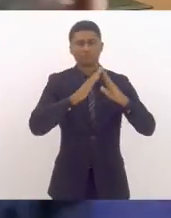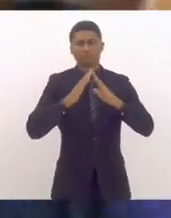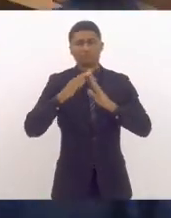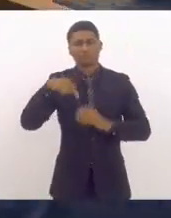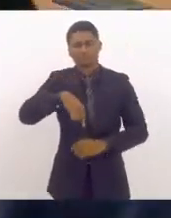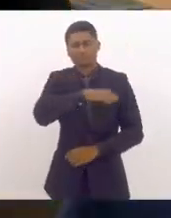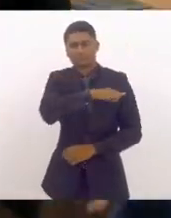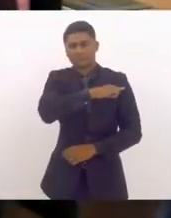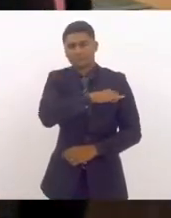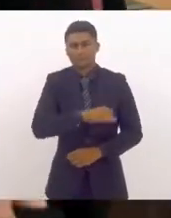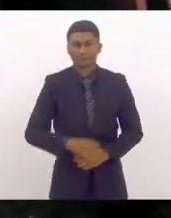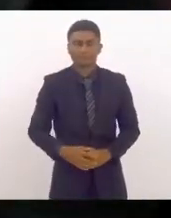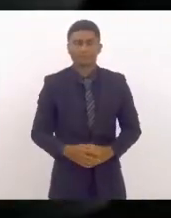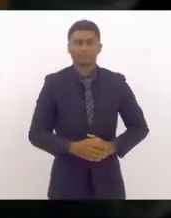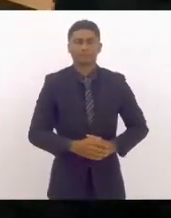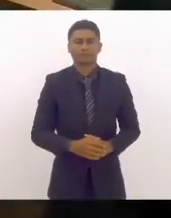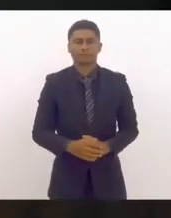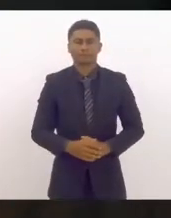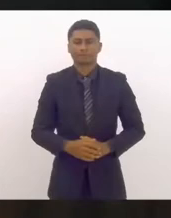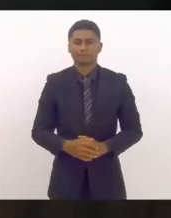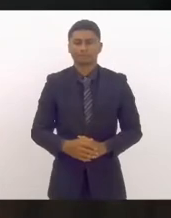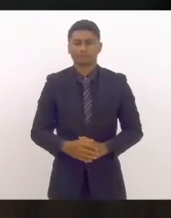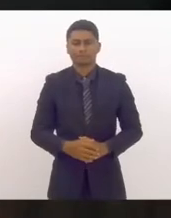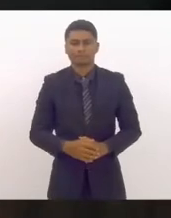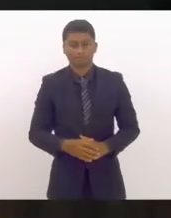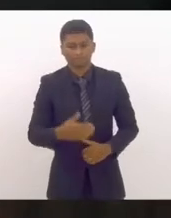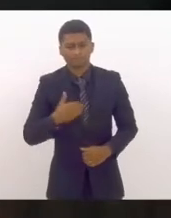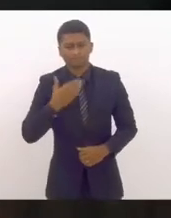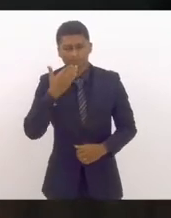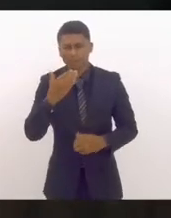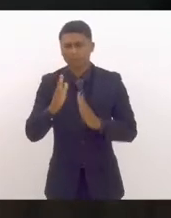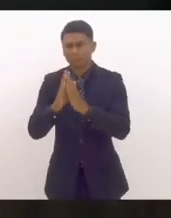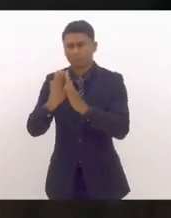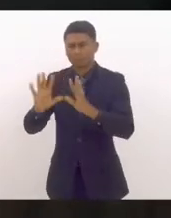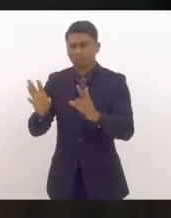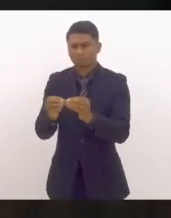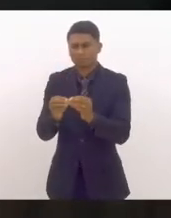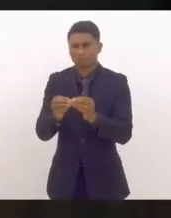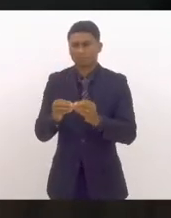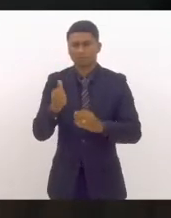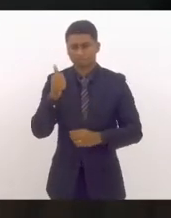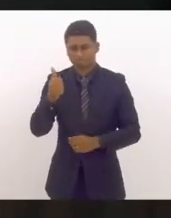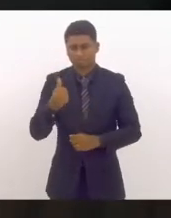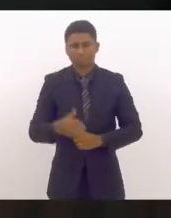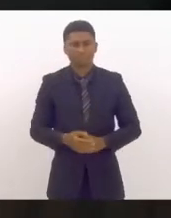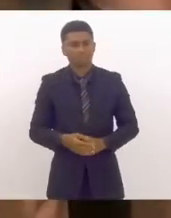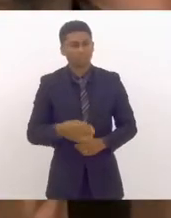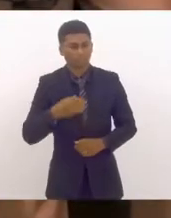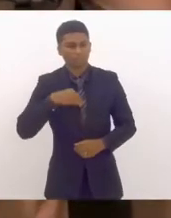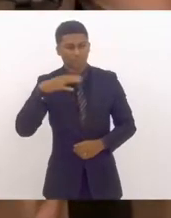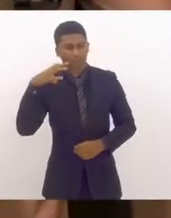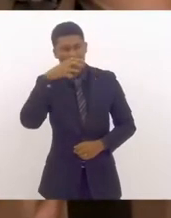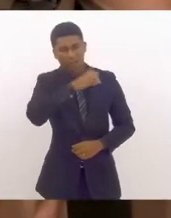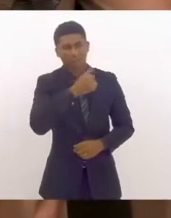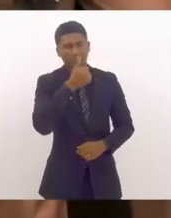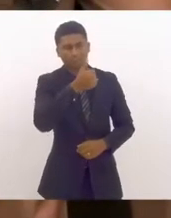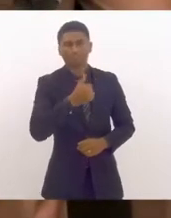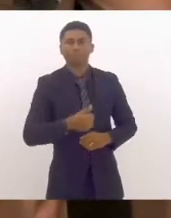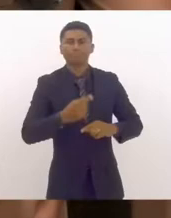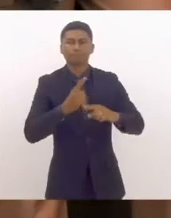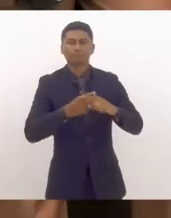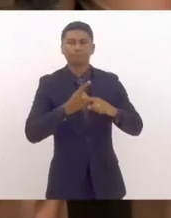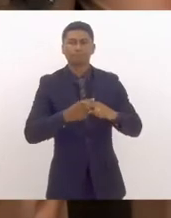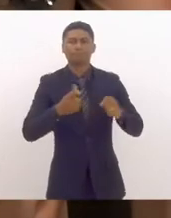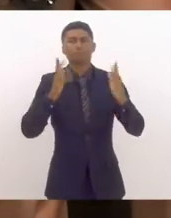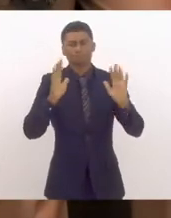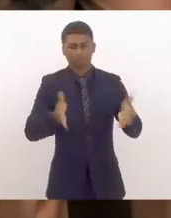Rio de Janeiro. Só pedir para que a gente possa ser breve, por favor. Sim, muito brevemente, presidente, até porque já trouxe aqui a